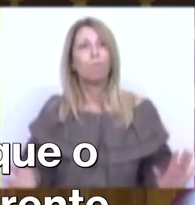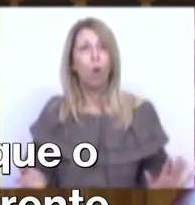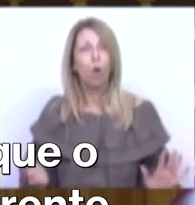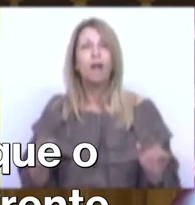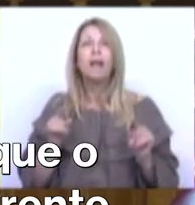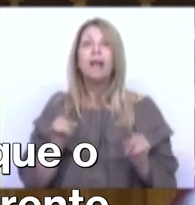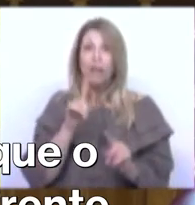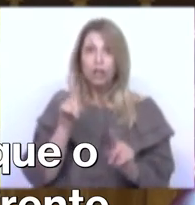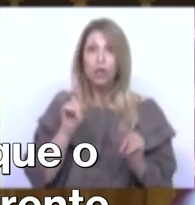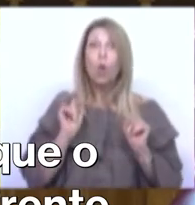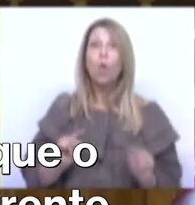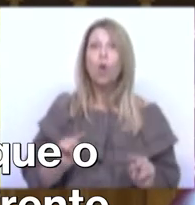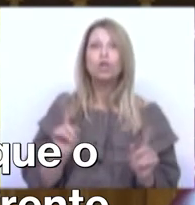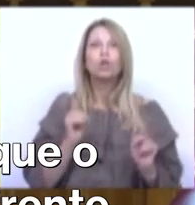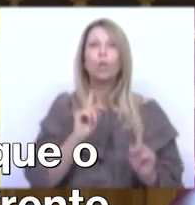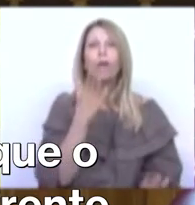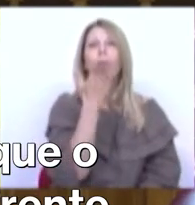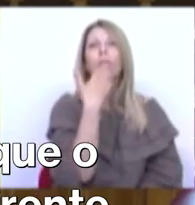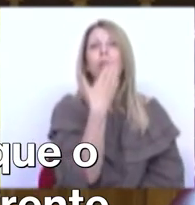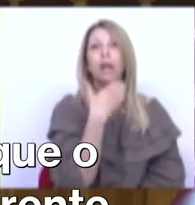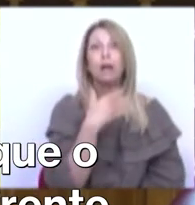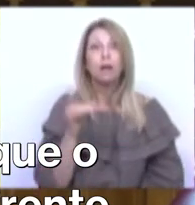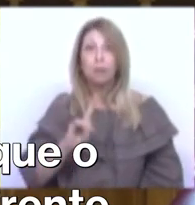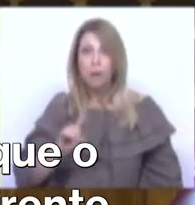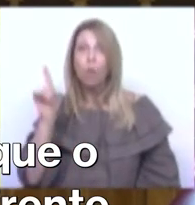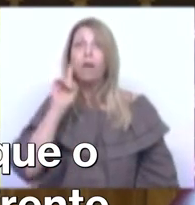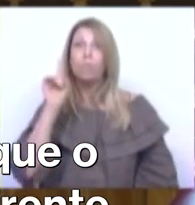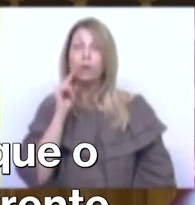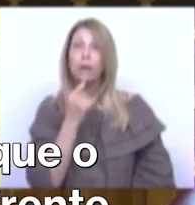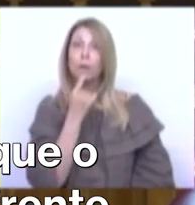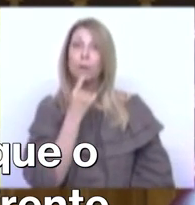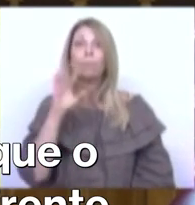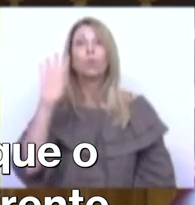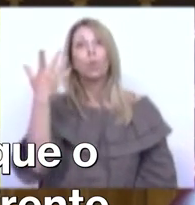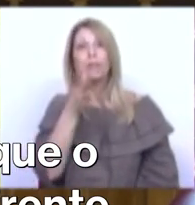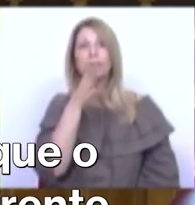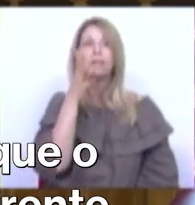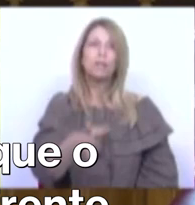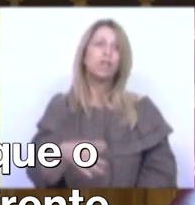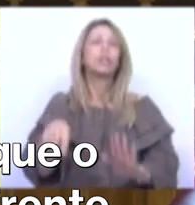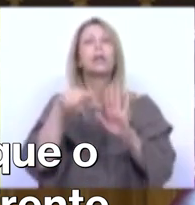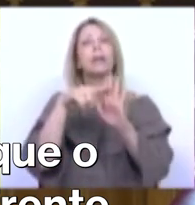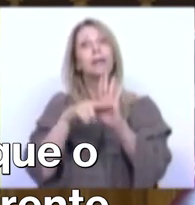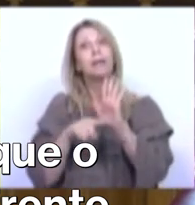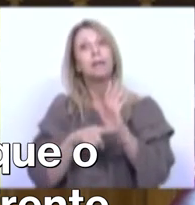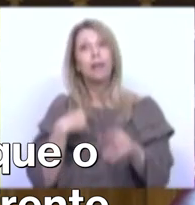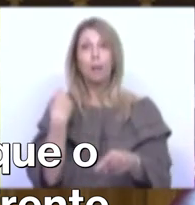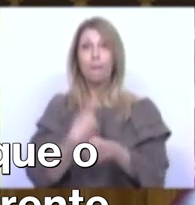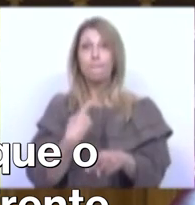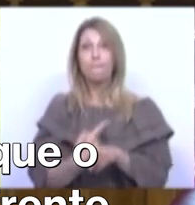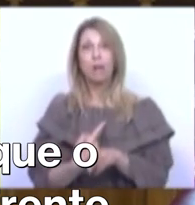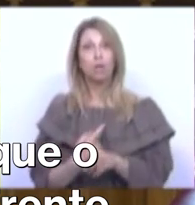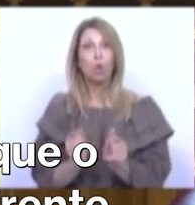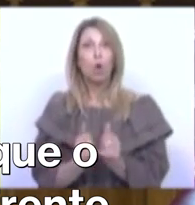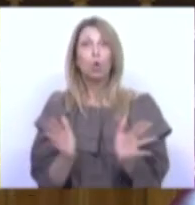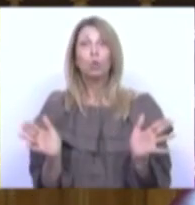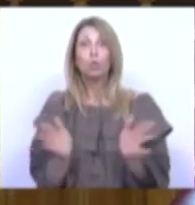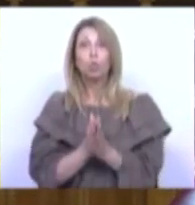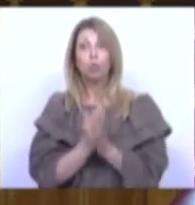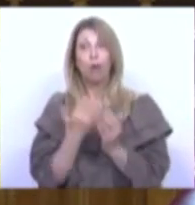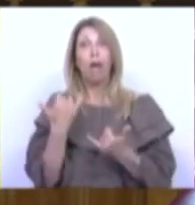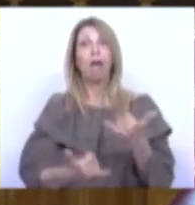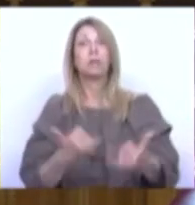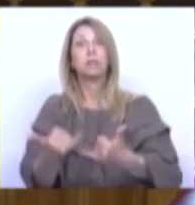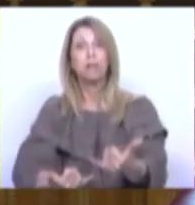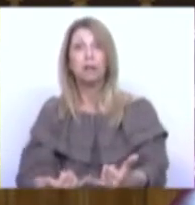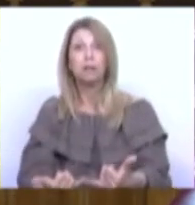questão maior. Porque quando se diz que o critério será o mesmo para tudo que vier à frente, o que se